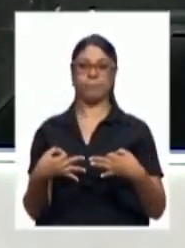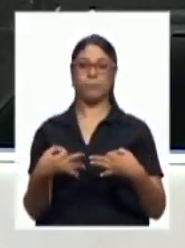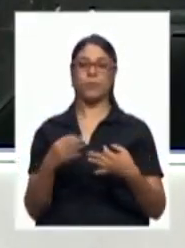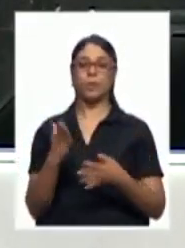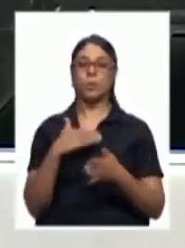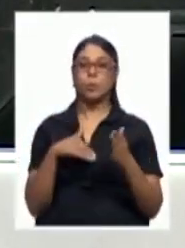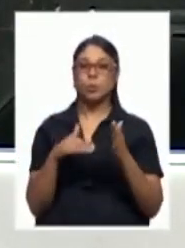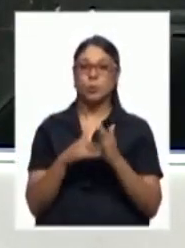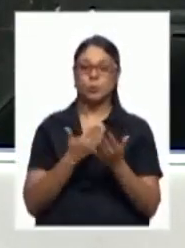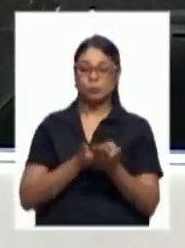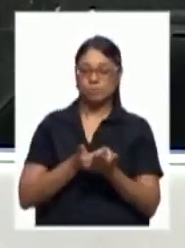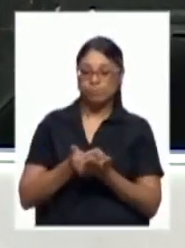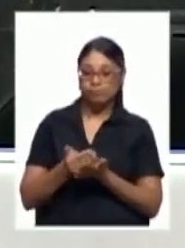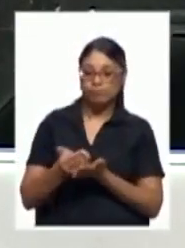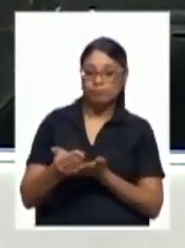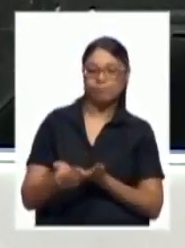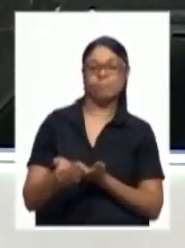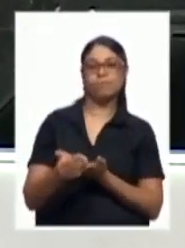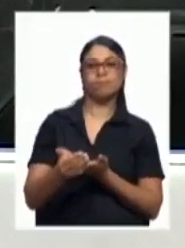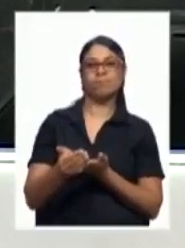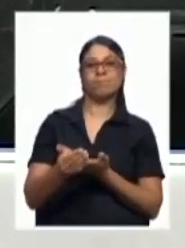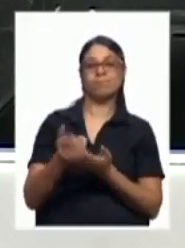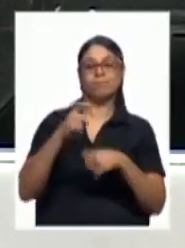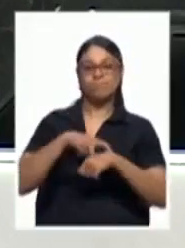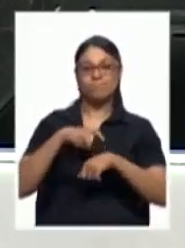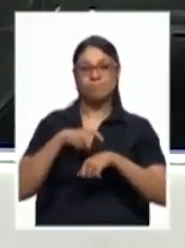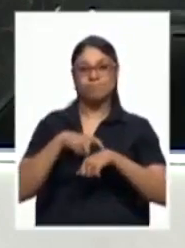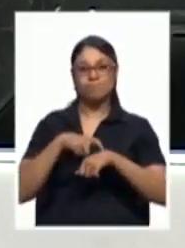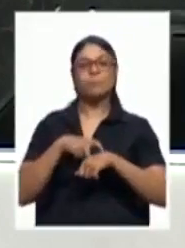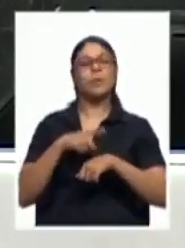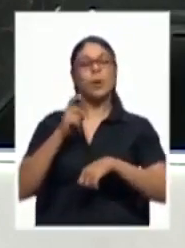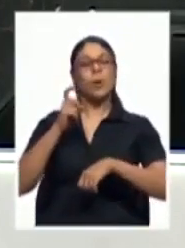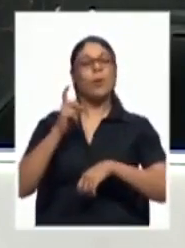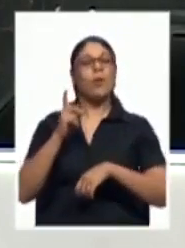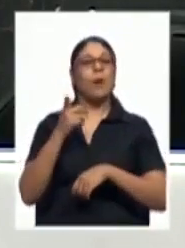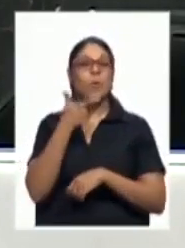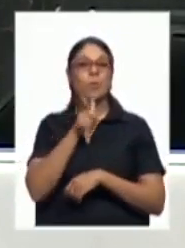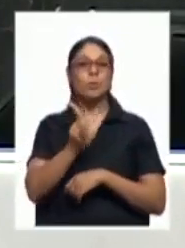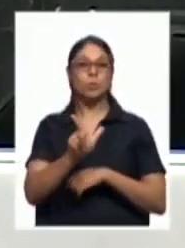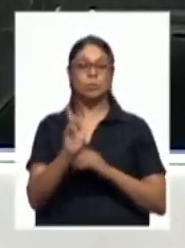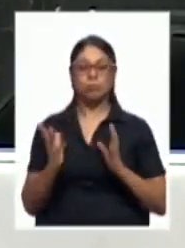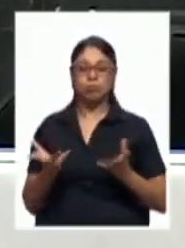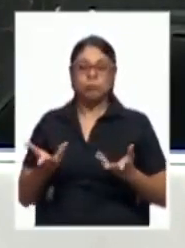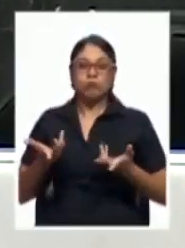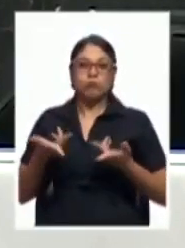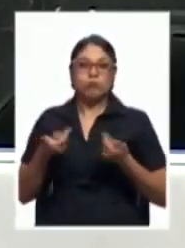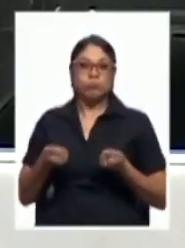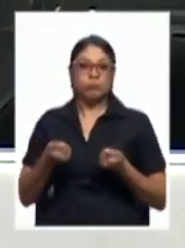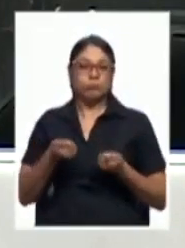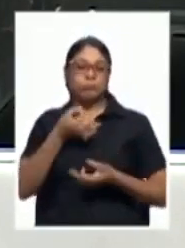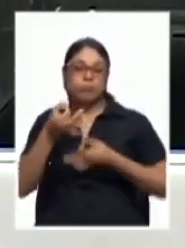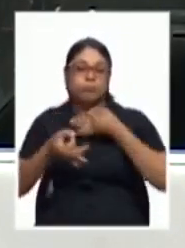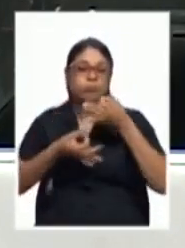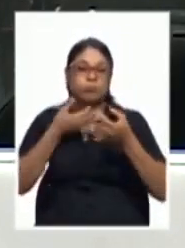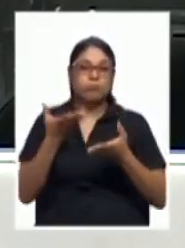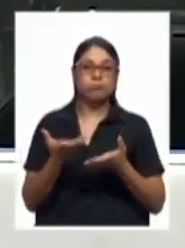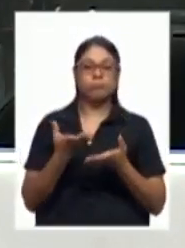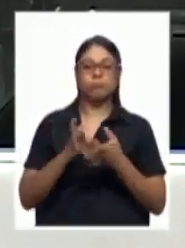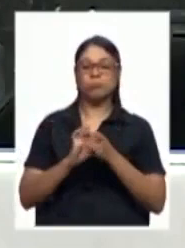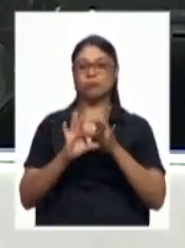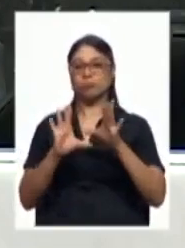que se inaugura é uma nova oportunidade de aperfeiçoamento da democracia com antigos e